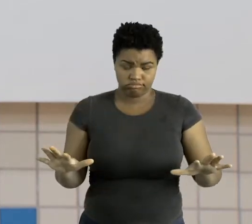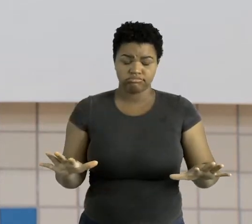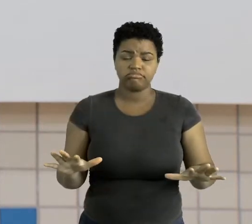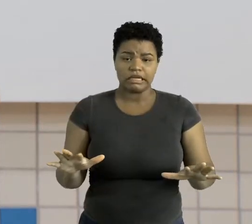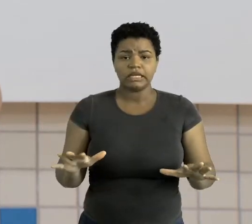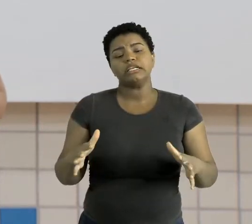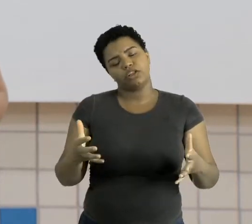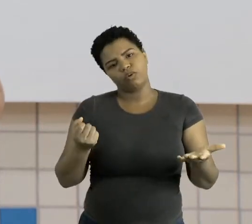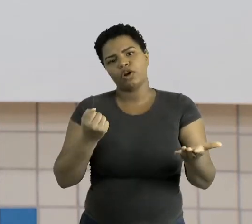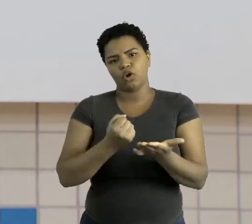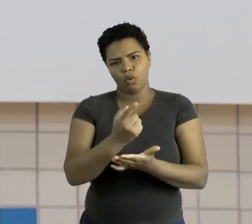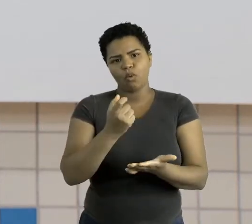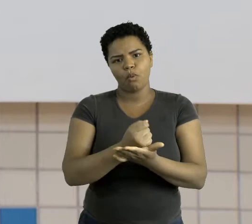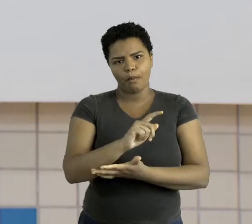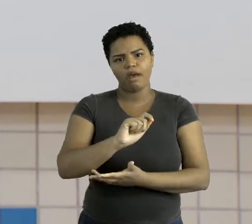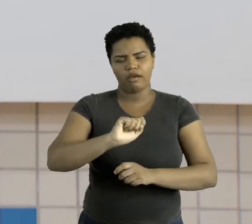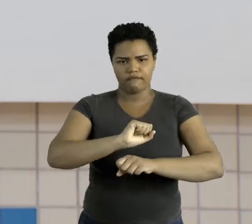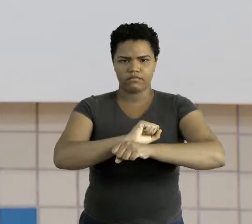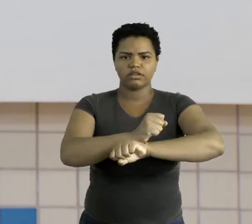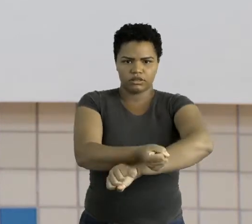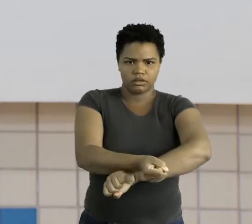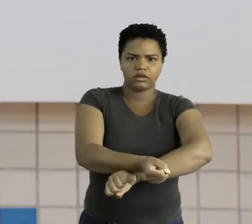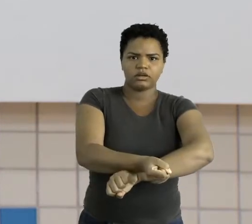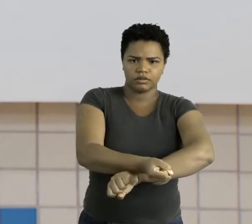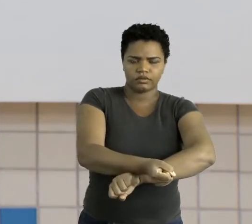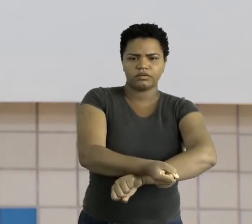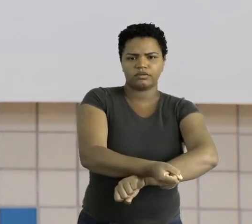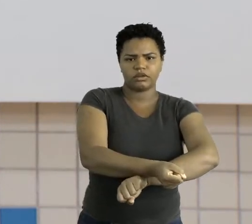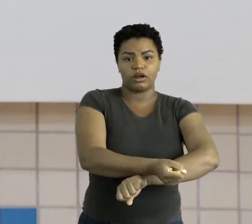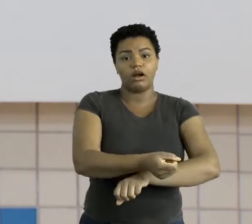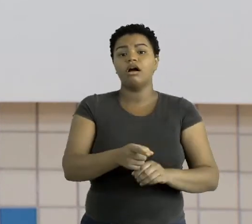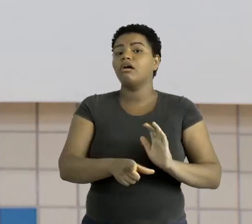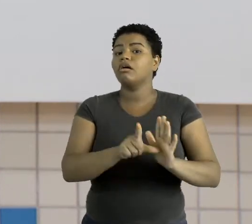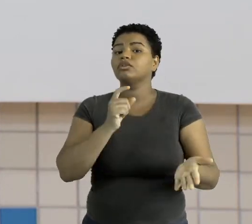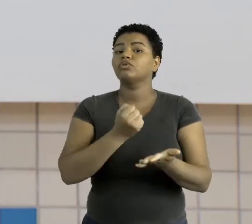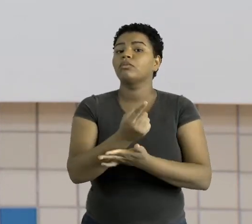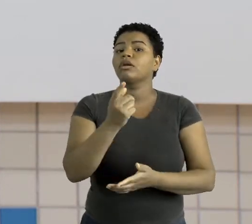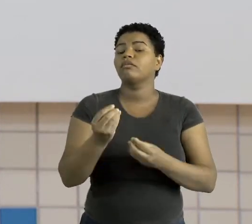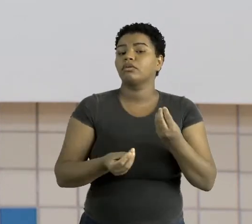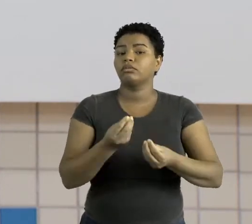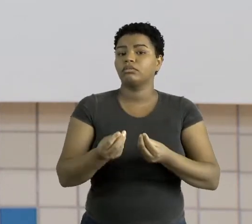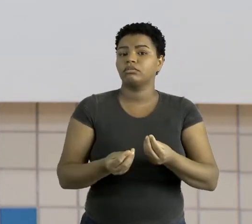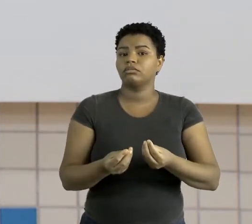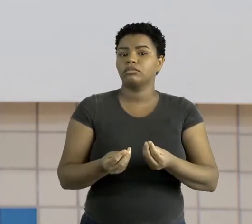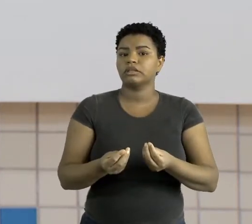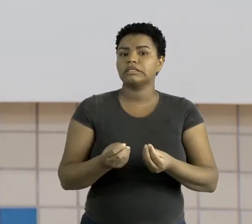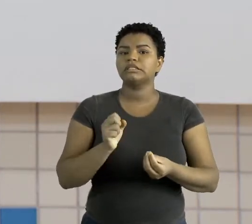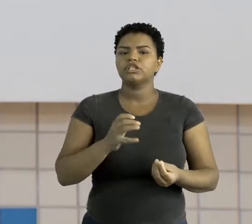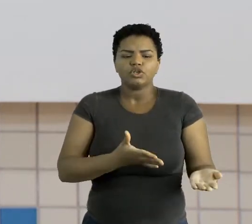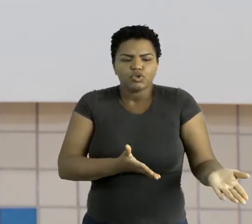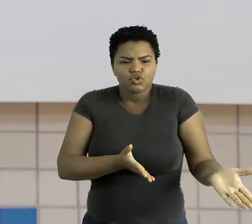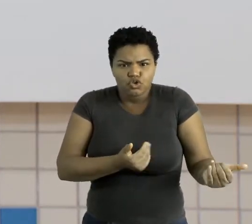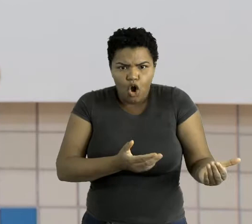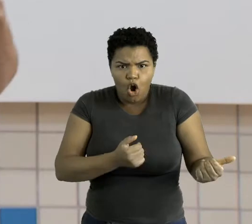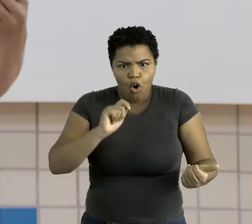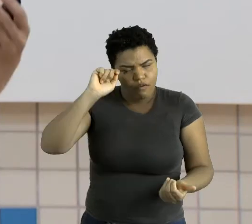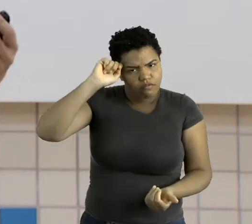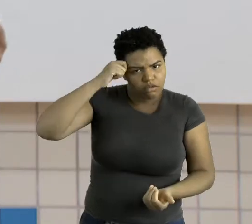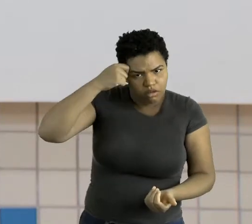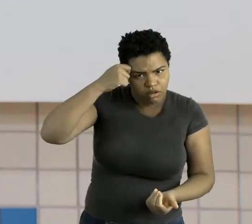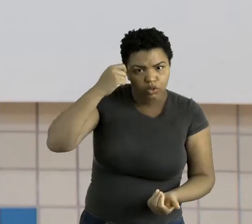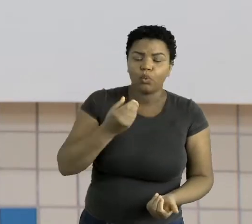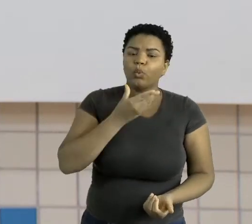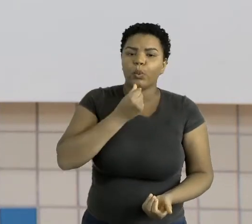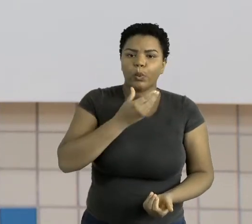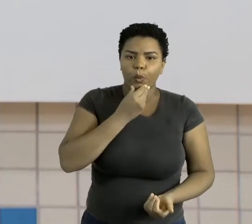esses escravos. Os escravos, eles eram comprados assim. Quanto mais novos eram os negros, por exemplo, os